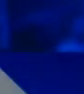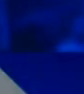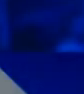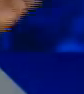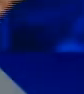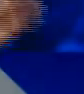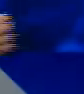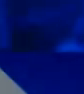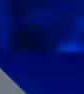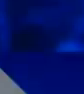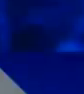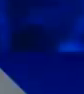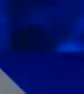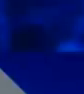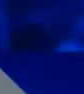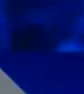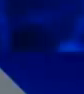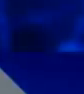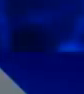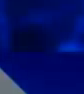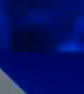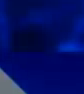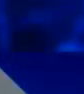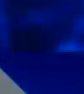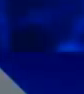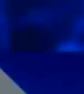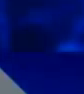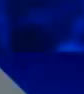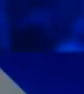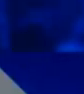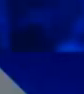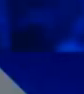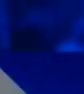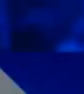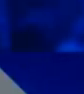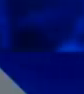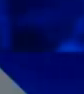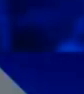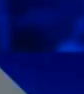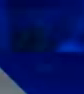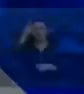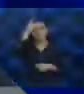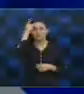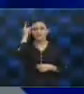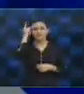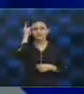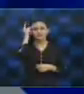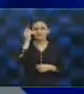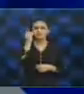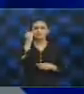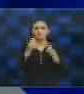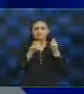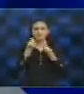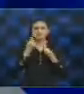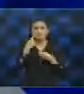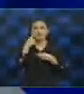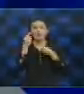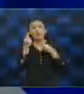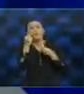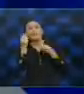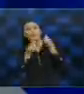maneira, eu vou explicar para o candidato uma vez só o que o povo já sabe. 810 milhões eu capitalizei a Previdência e recebi um prêmio agora por ter uma